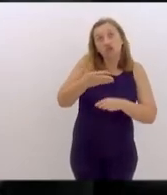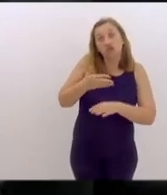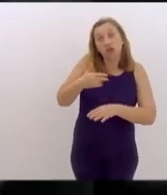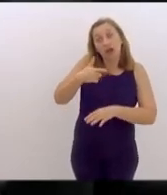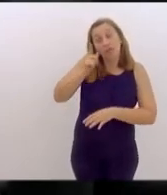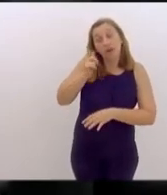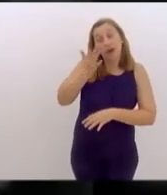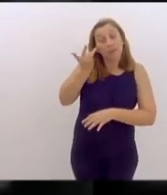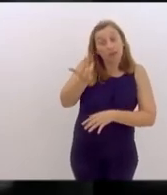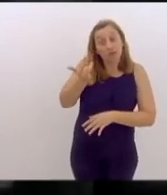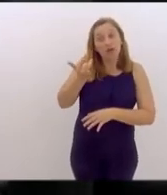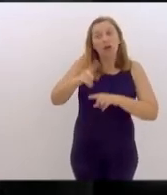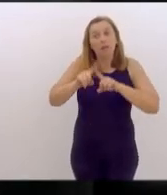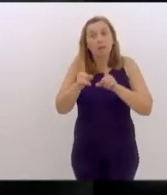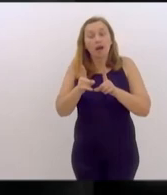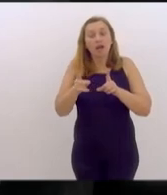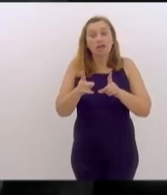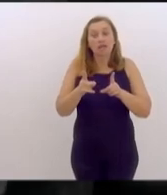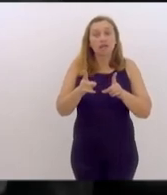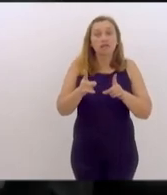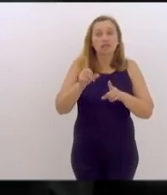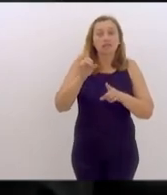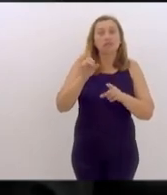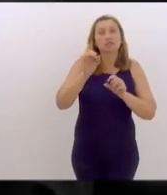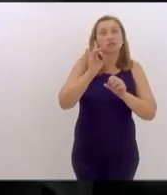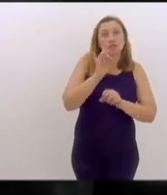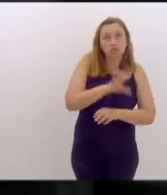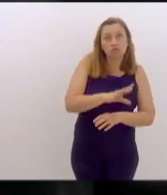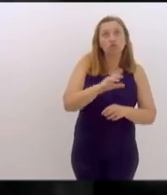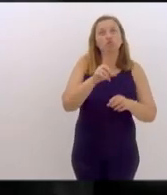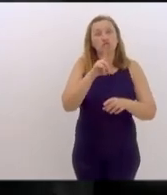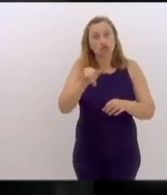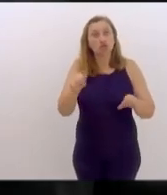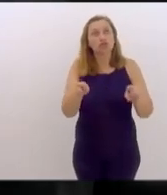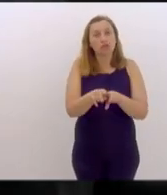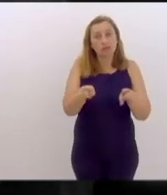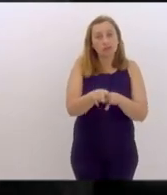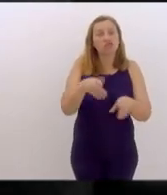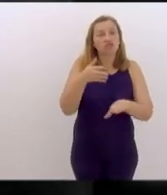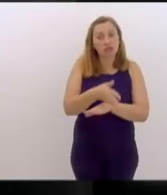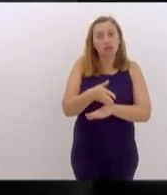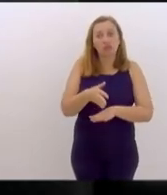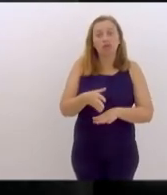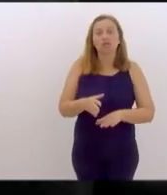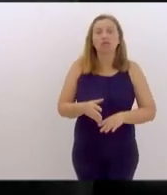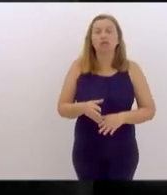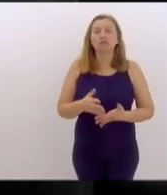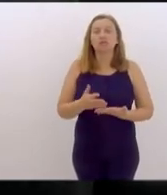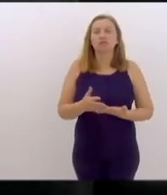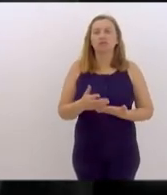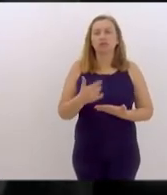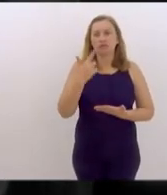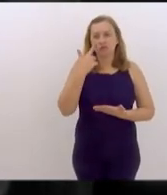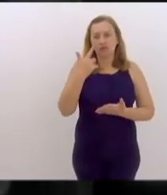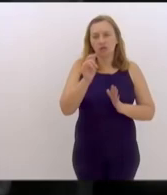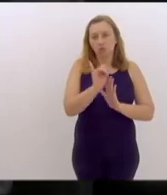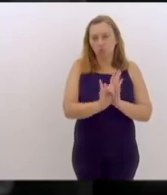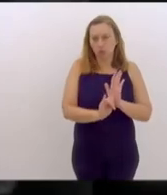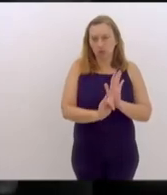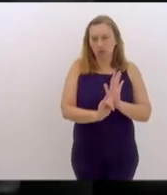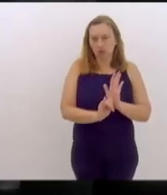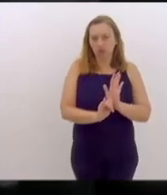mas lá em geral irmão último dia mas tem chegar na casa do centro de Setembro a gente colocar no